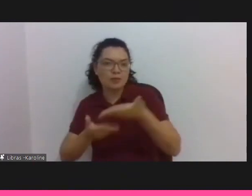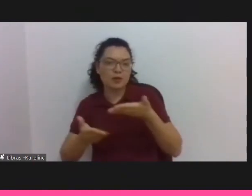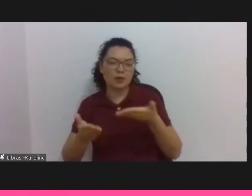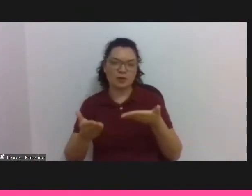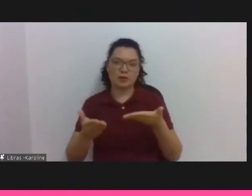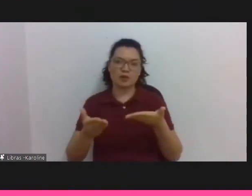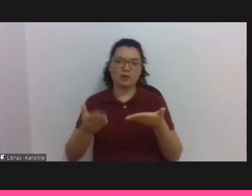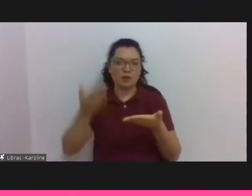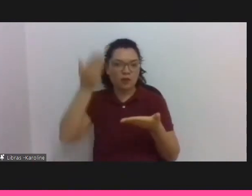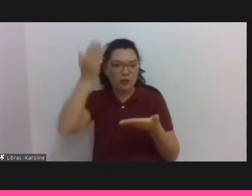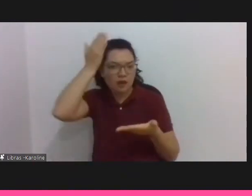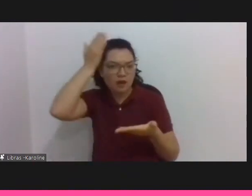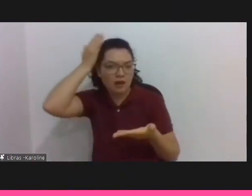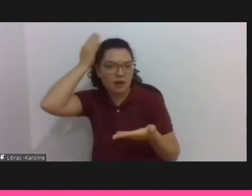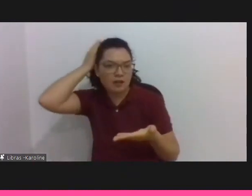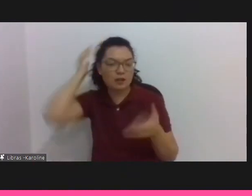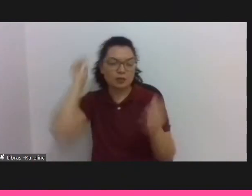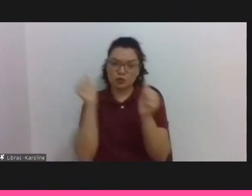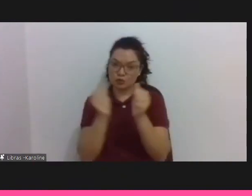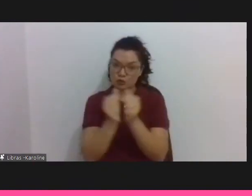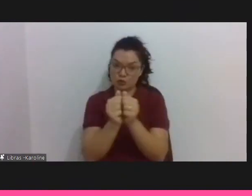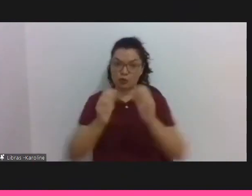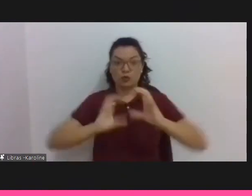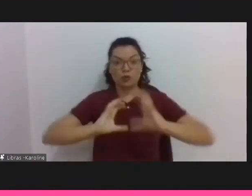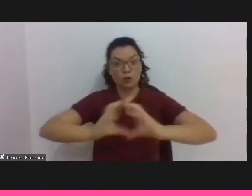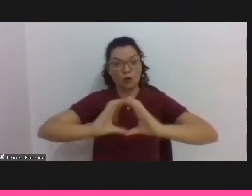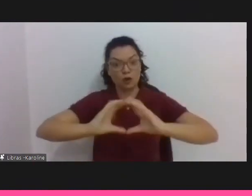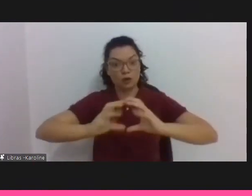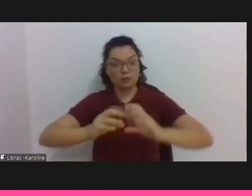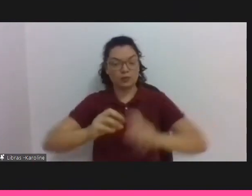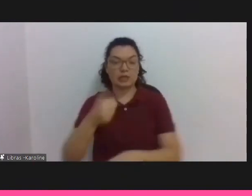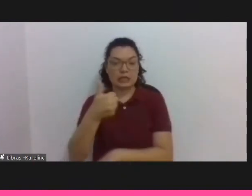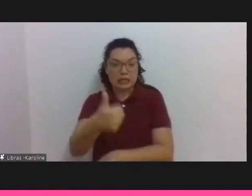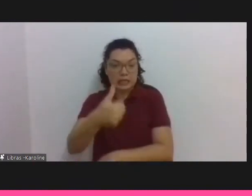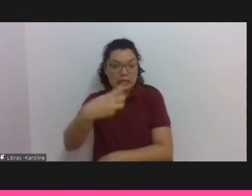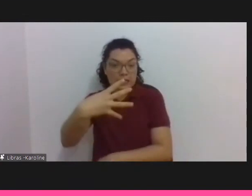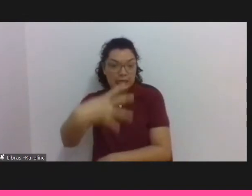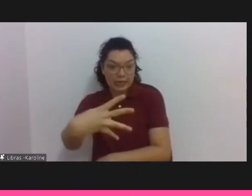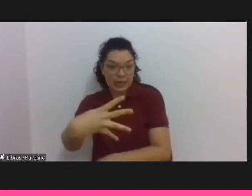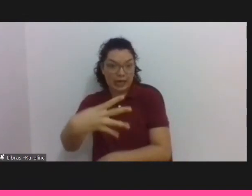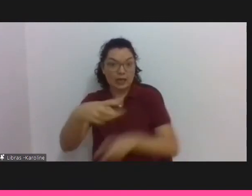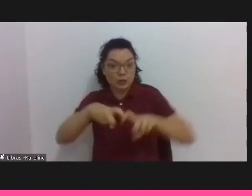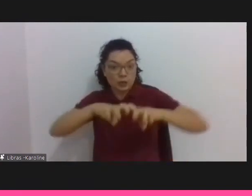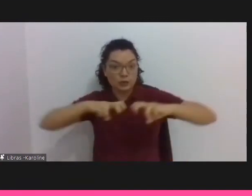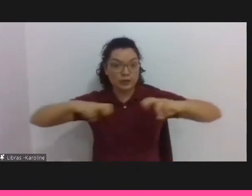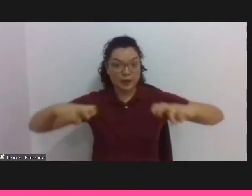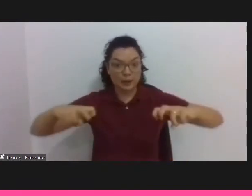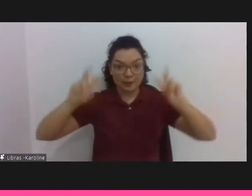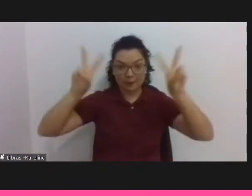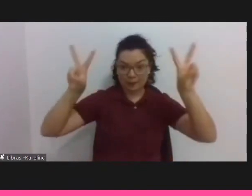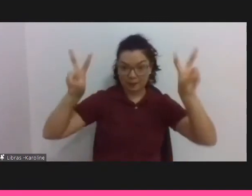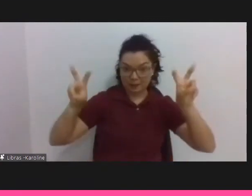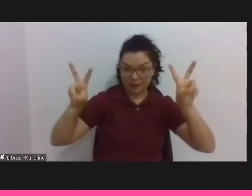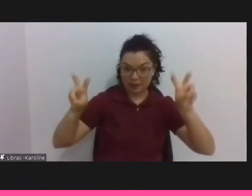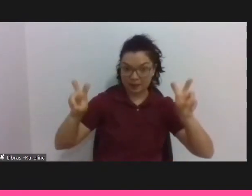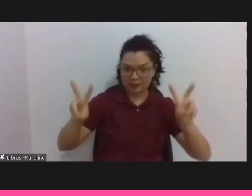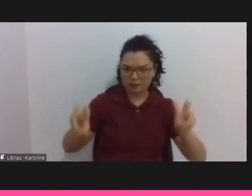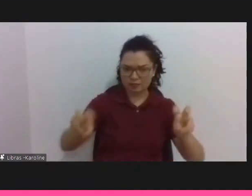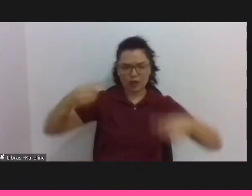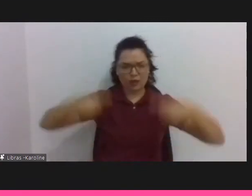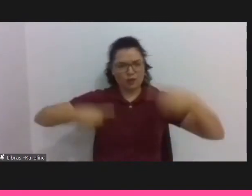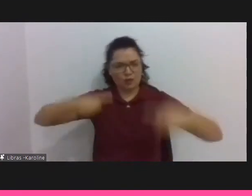academia e a comunidade. 14 mesas especiais ou temáticas, discutindo temas de grande